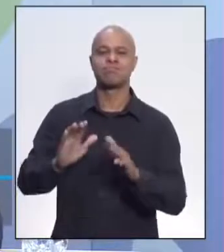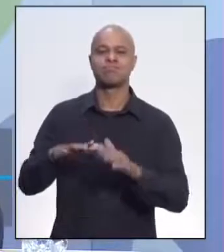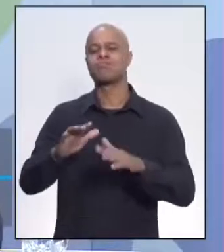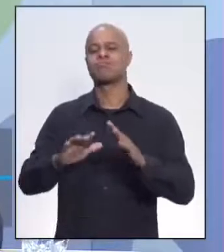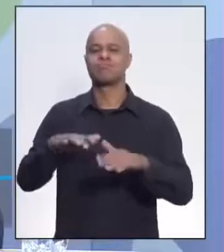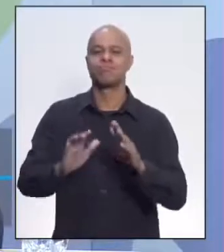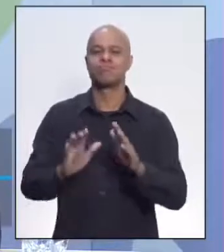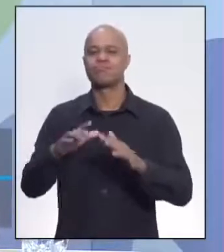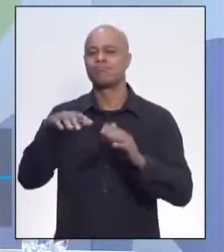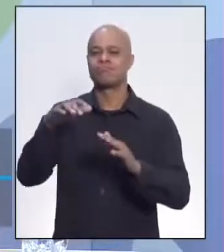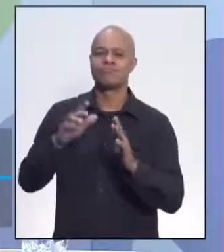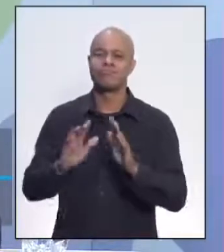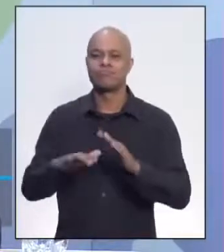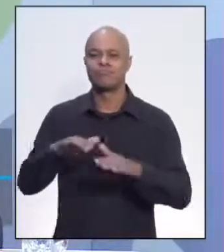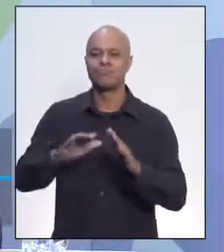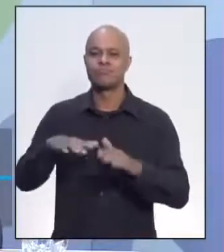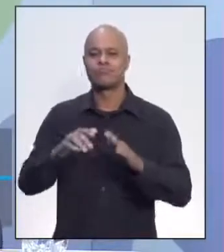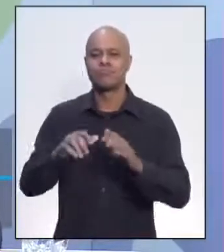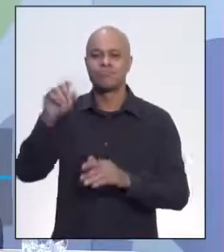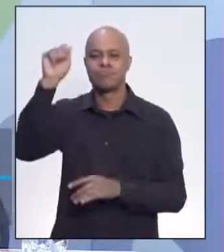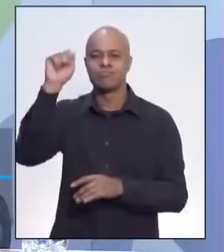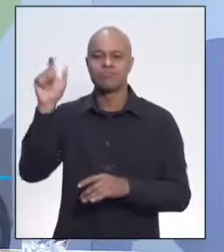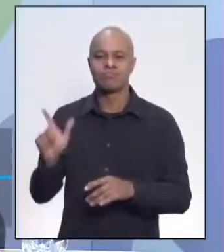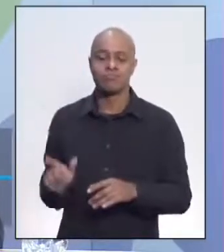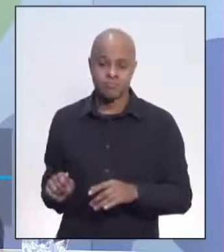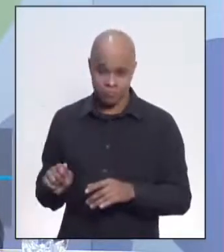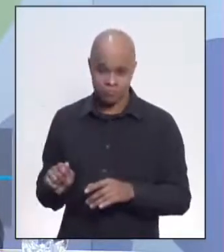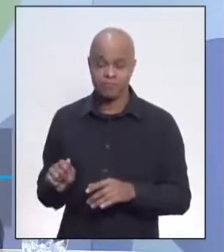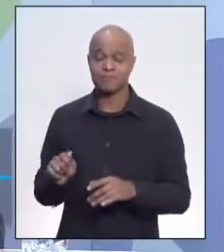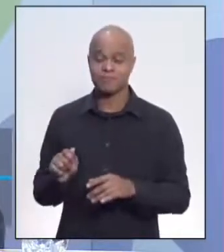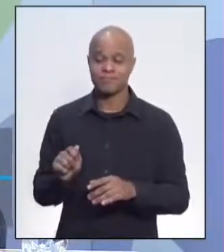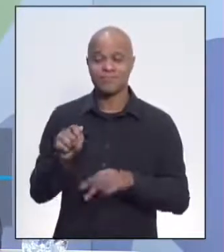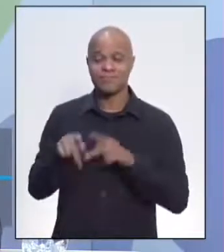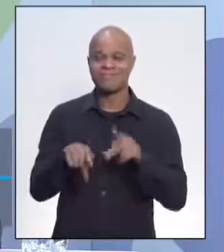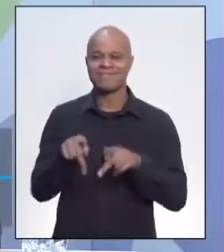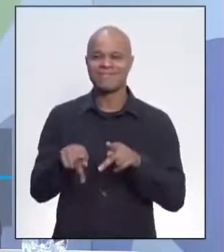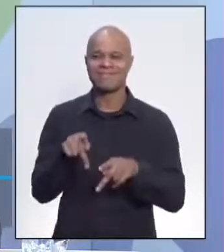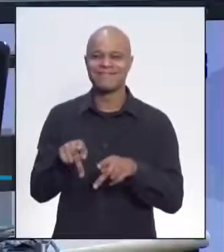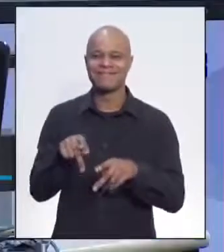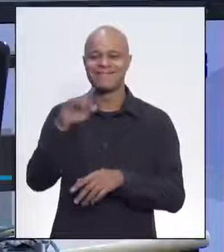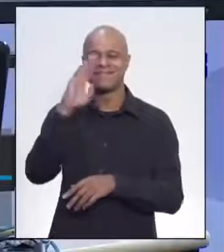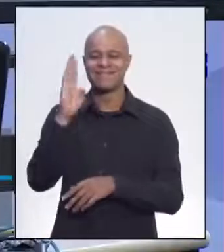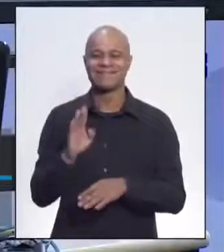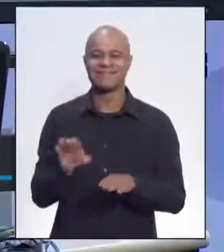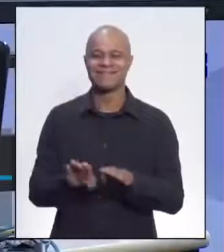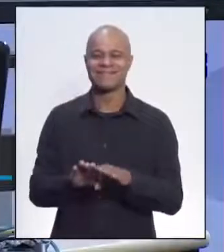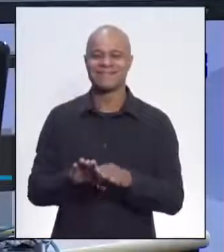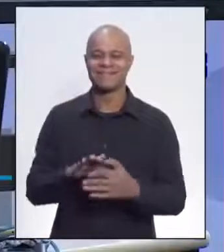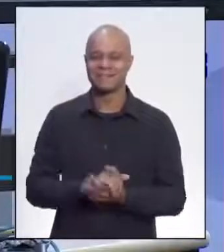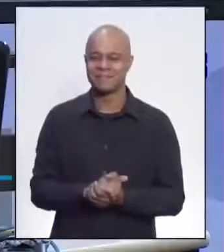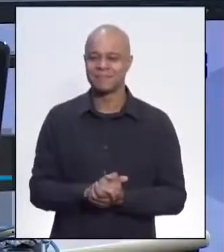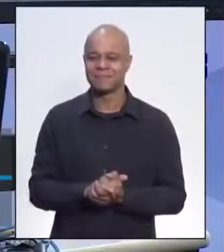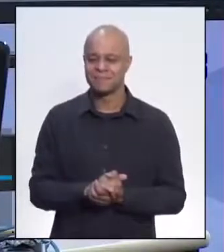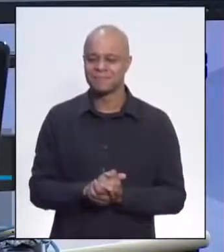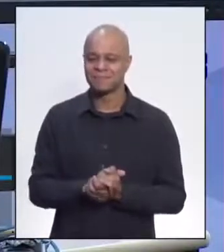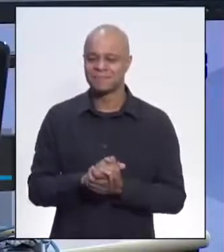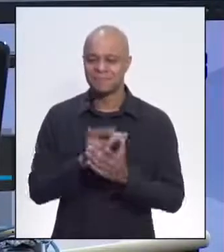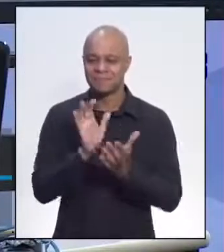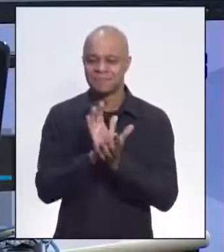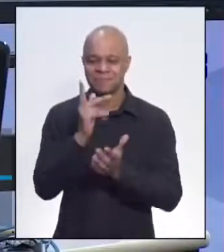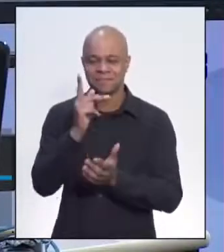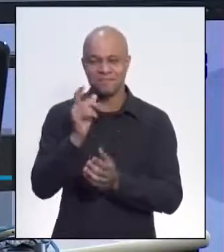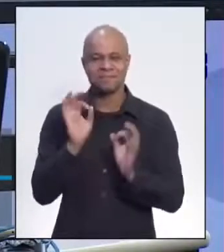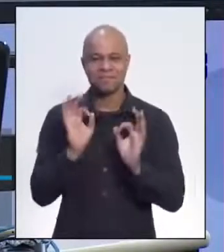matrizes de formação da identidade cultural do povo brasileiro, fazendo parte aí do carimbó. E, turma, é isso que é o folclore, é